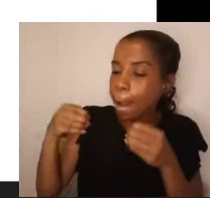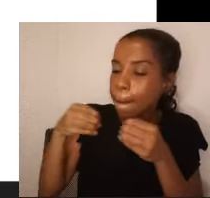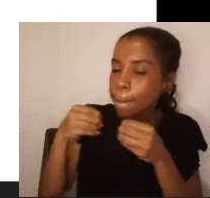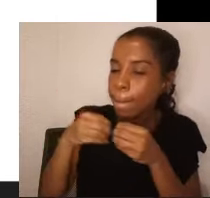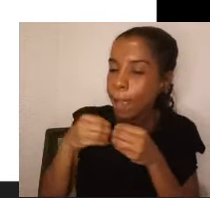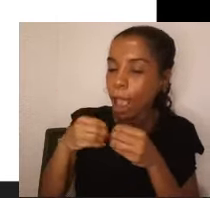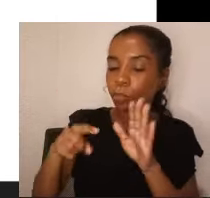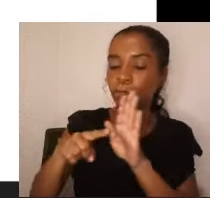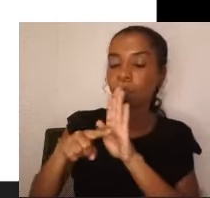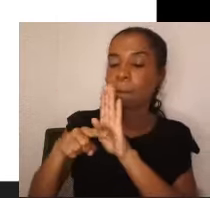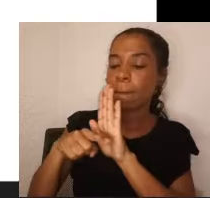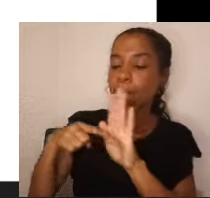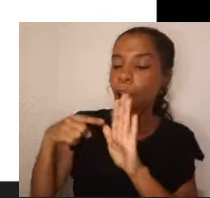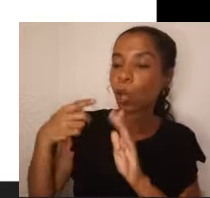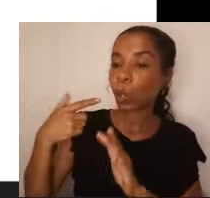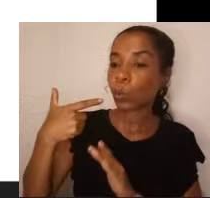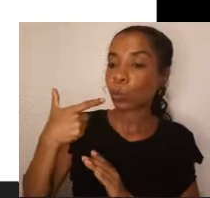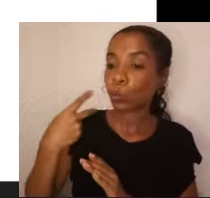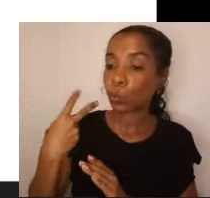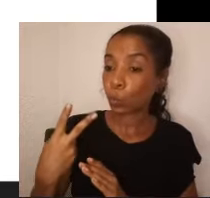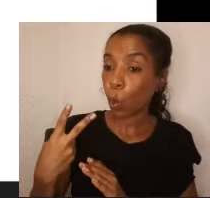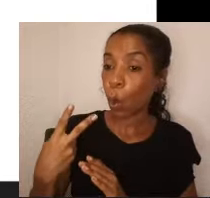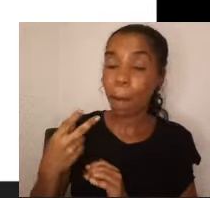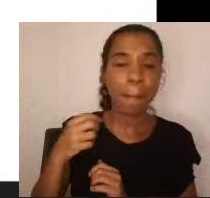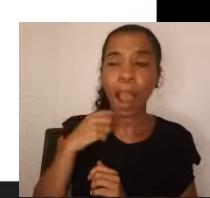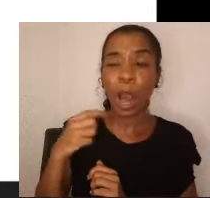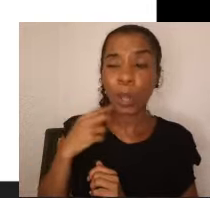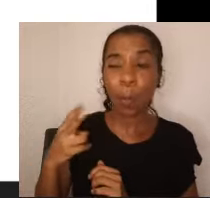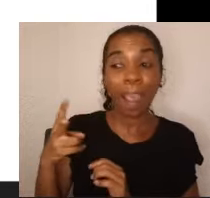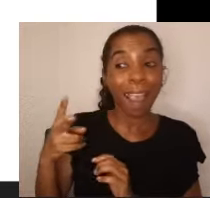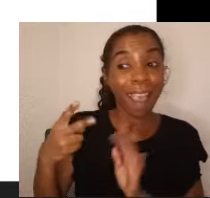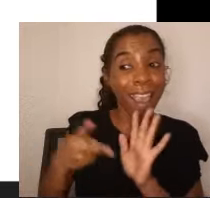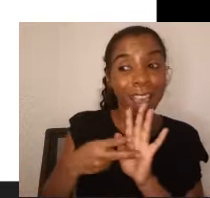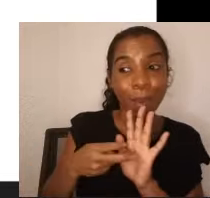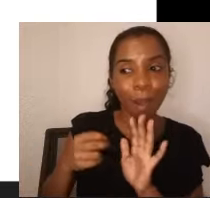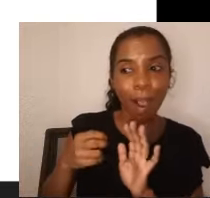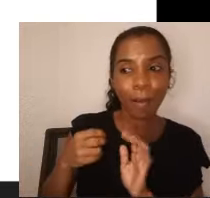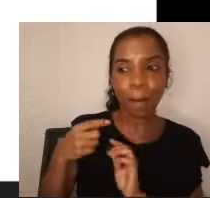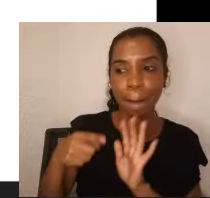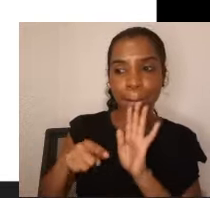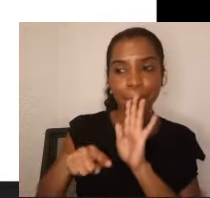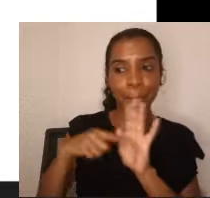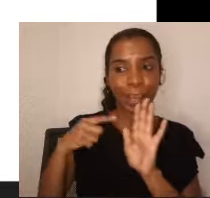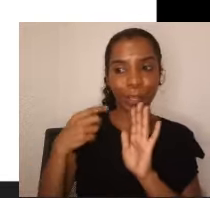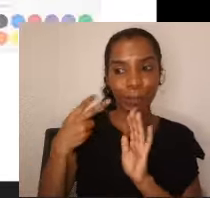menos 2, porém sem ser igual a menos 2.